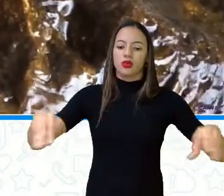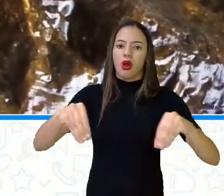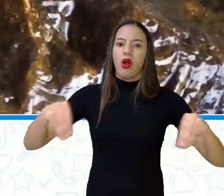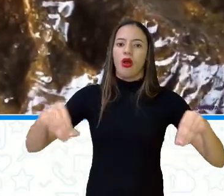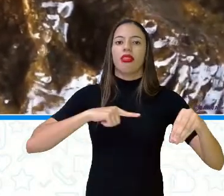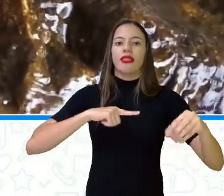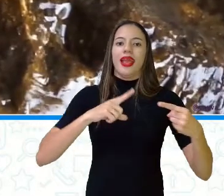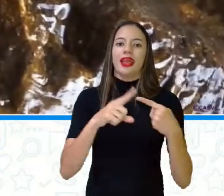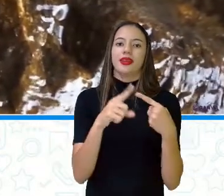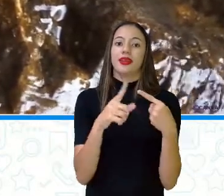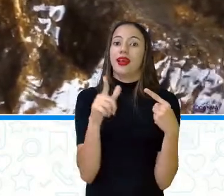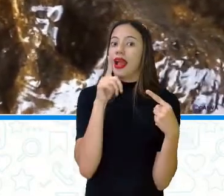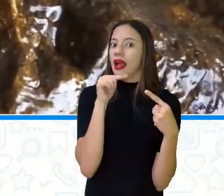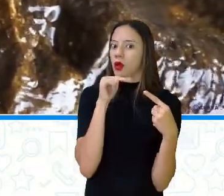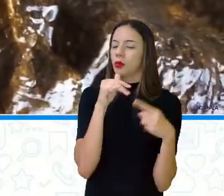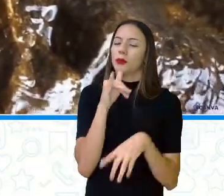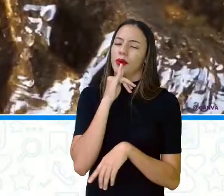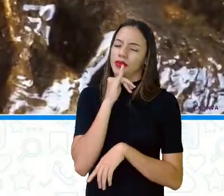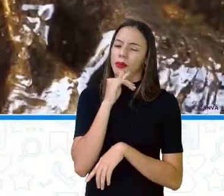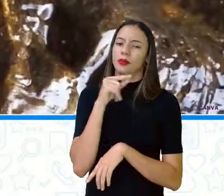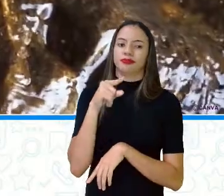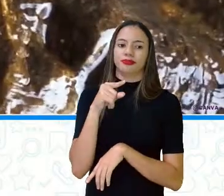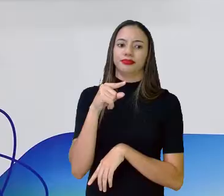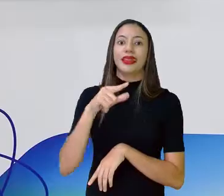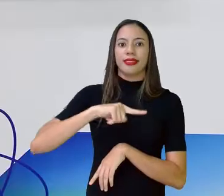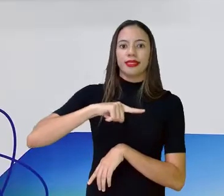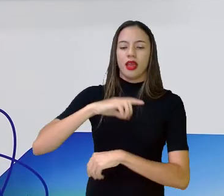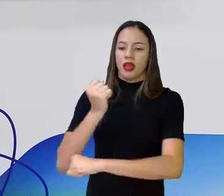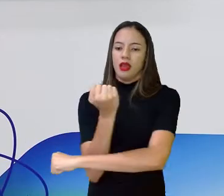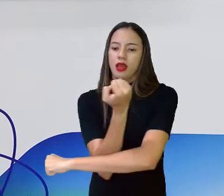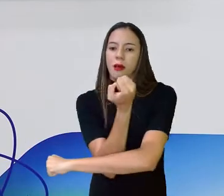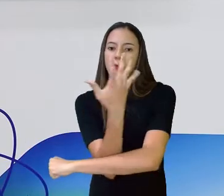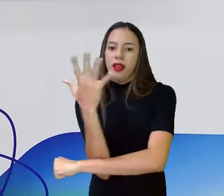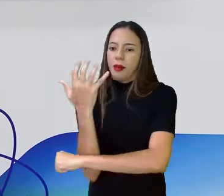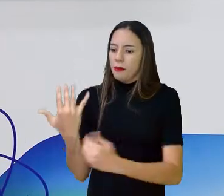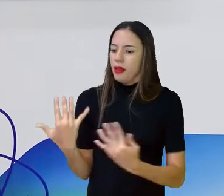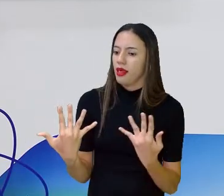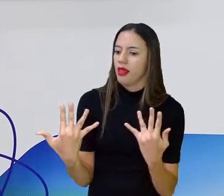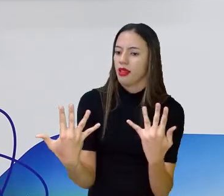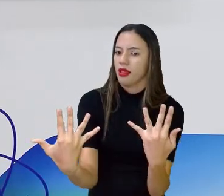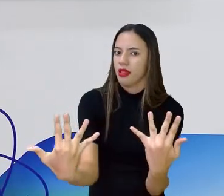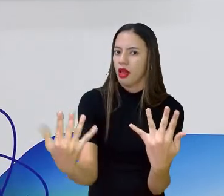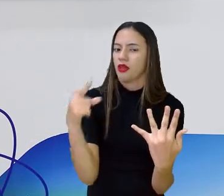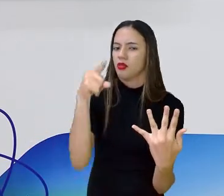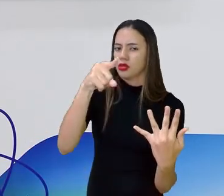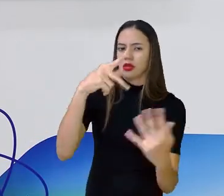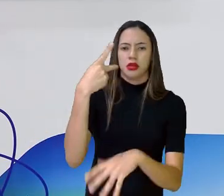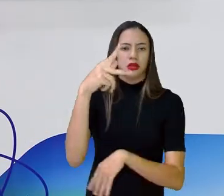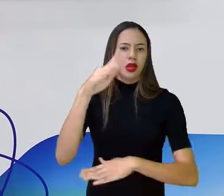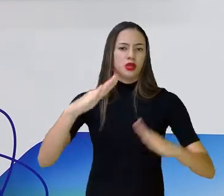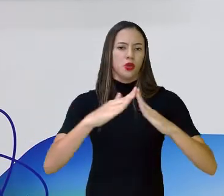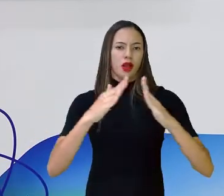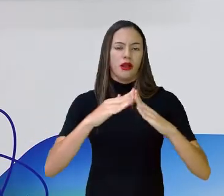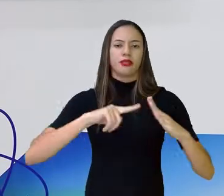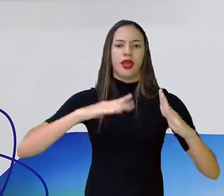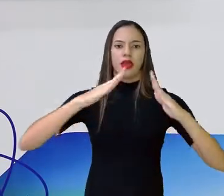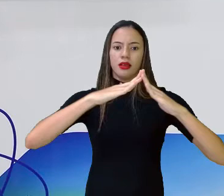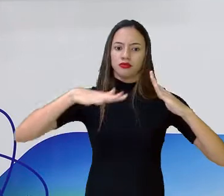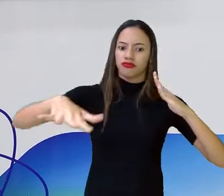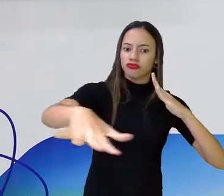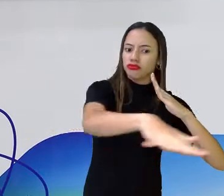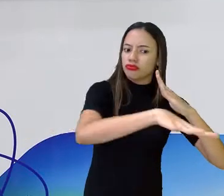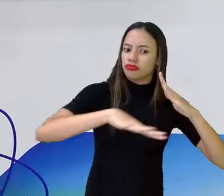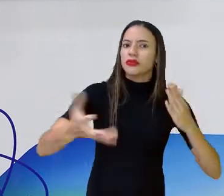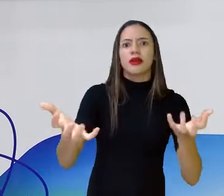Claro que para que a gente tenha, por exemplo, uma plantação, para que você esteja aí na sua casa, você tem um quintal grande, você